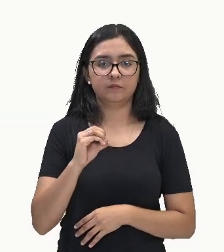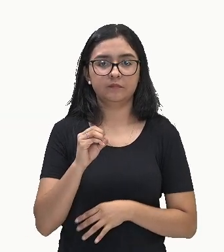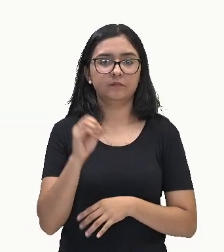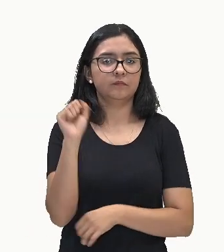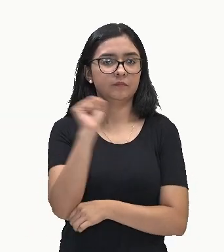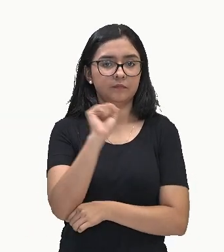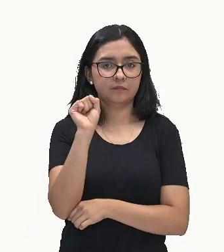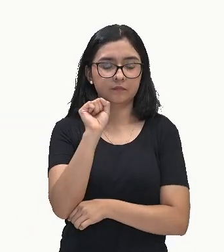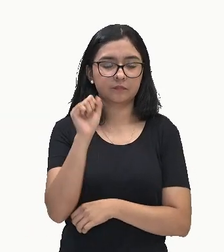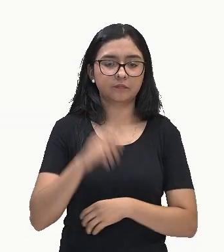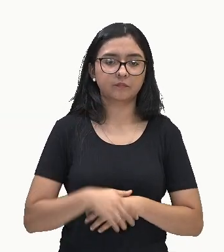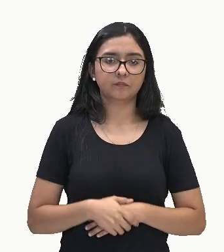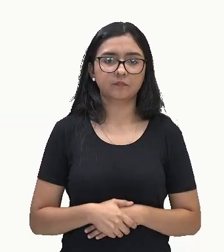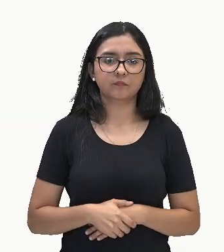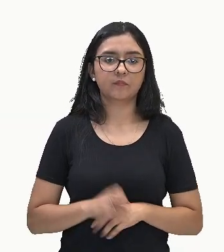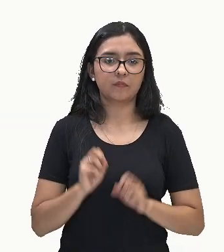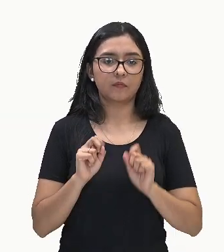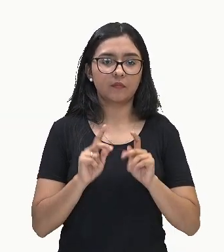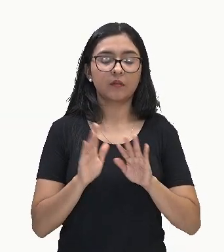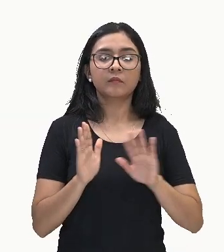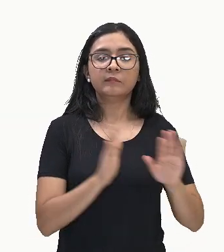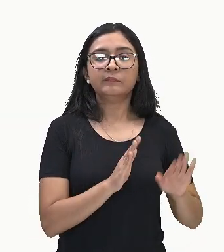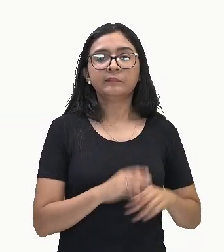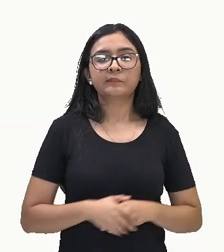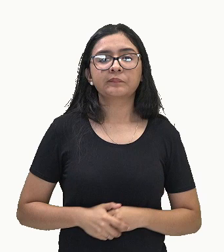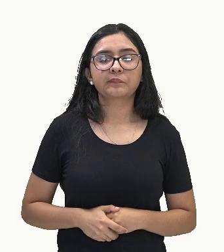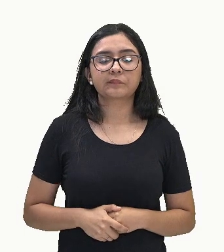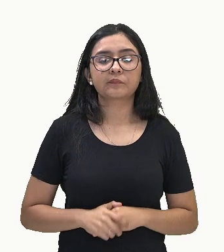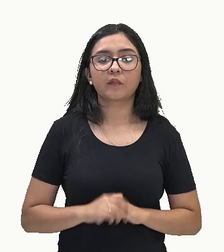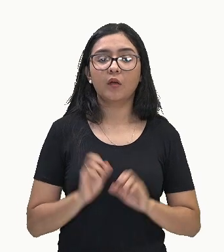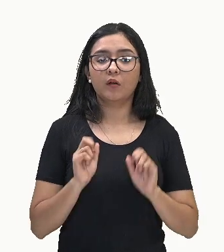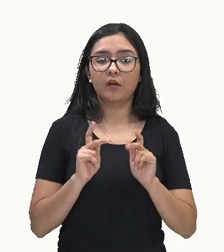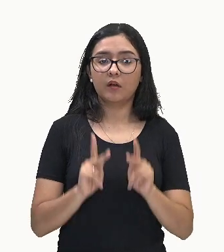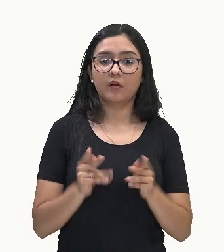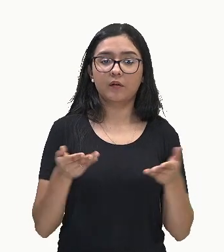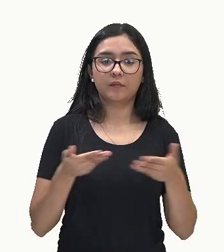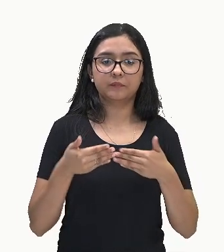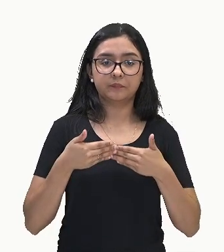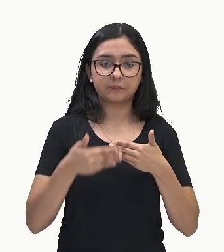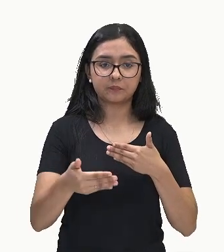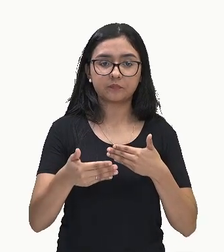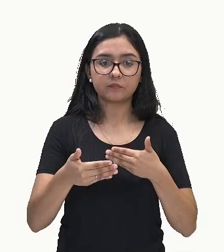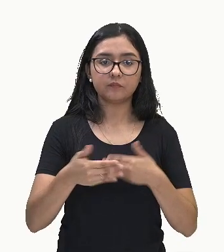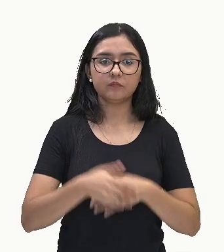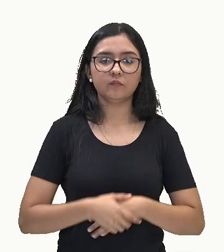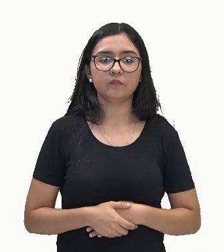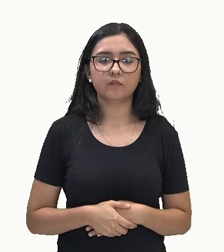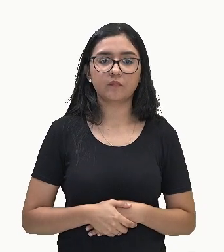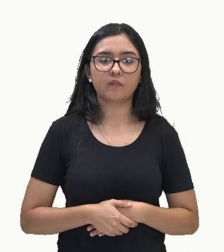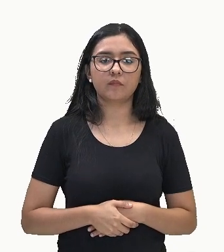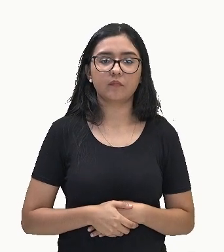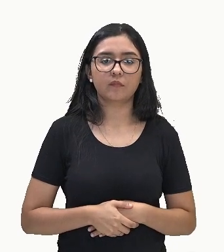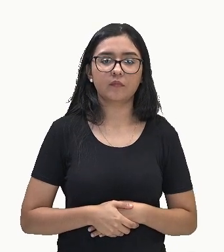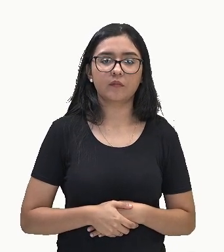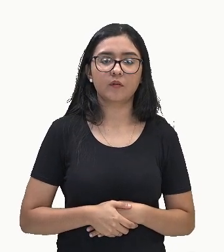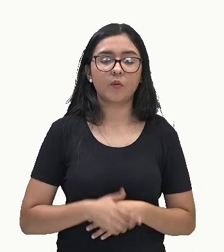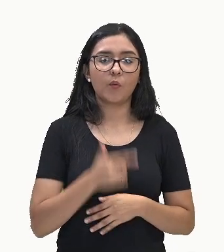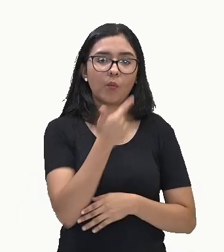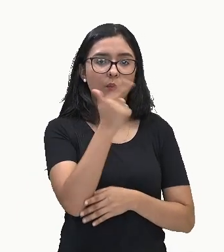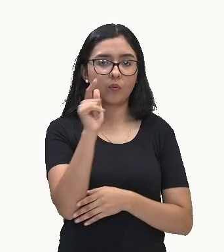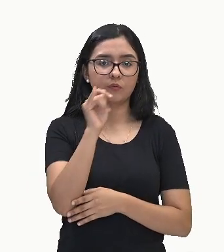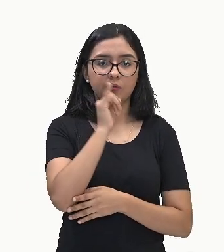Veículos beleza muito bem vamos agora para o nosso próximo Exemplo